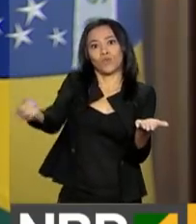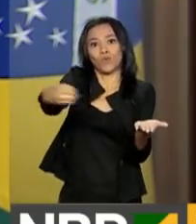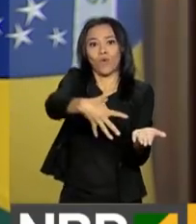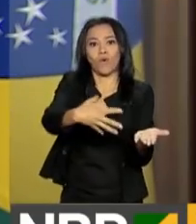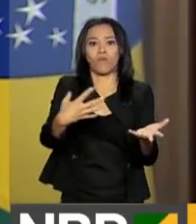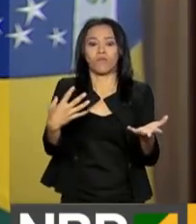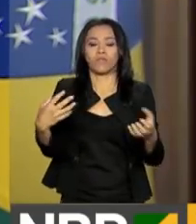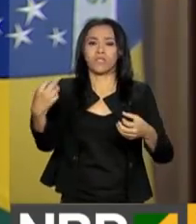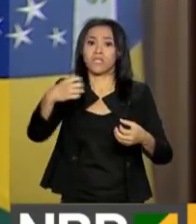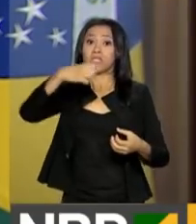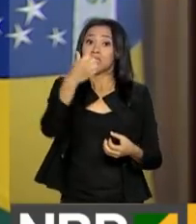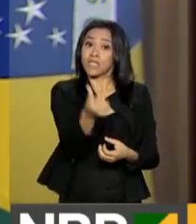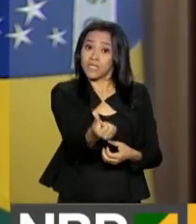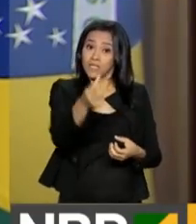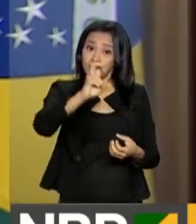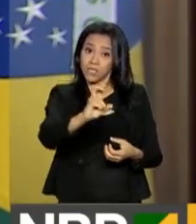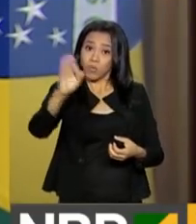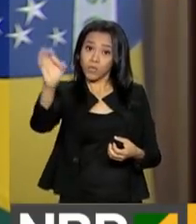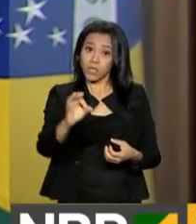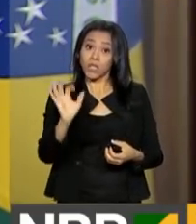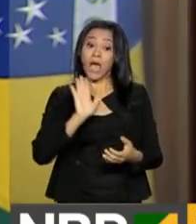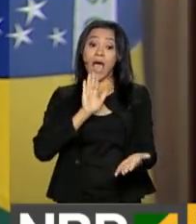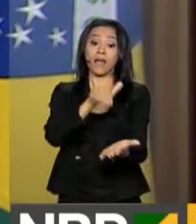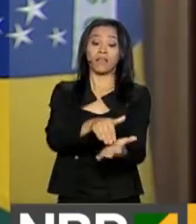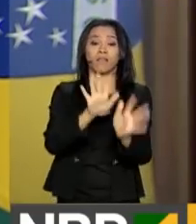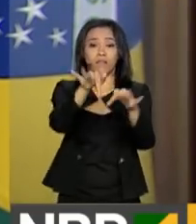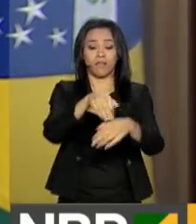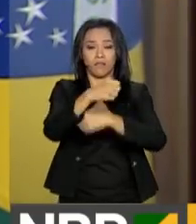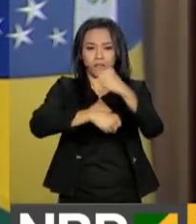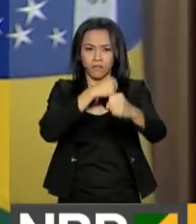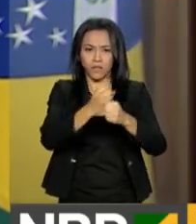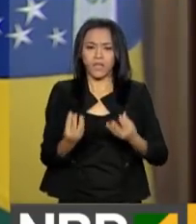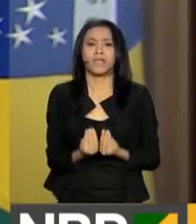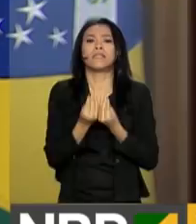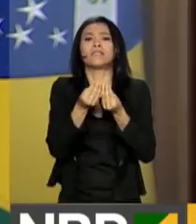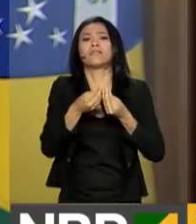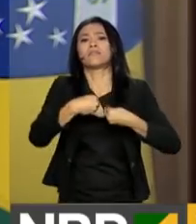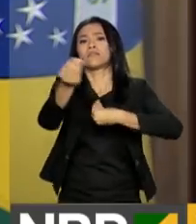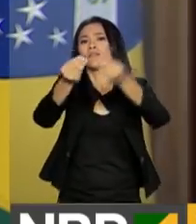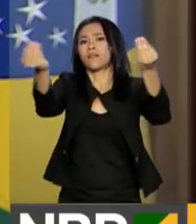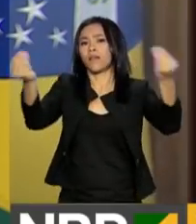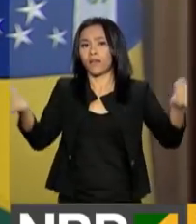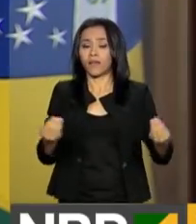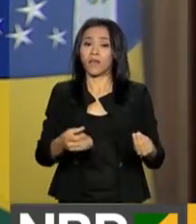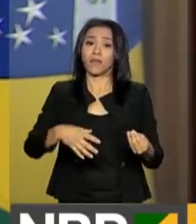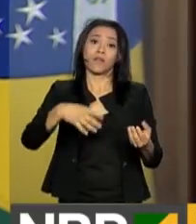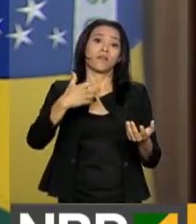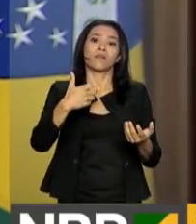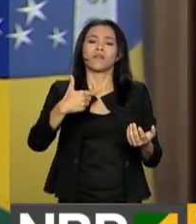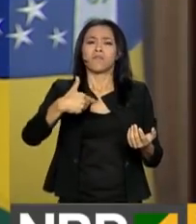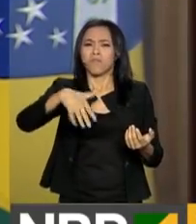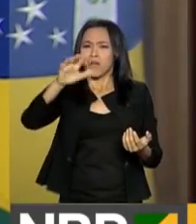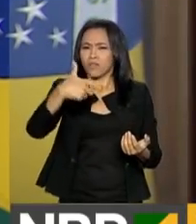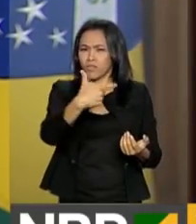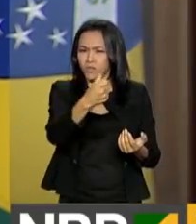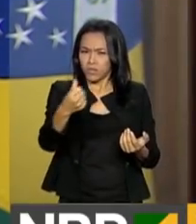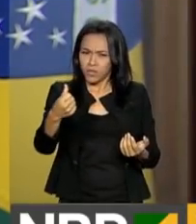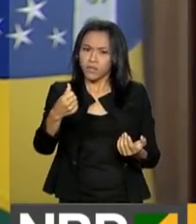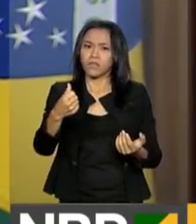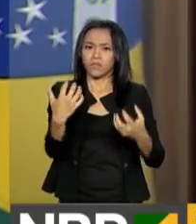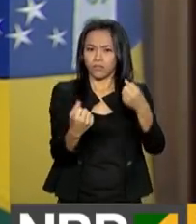seja entregue até o final do ano e 2249 ambulâncias e sendo